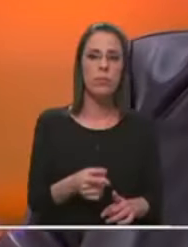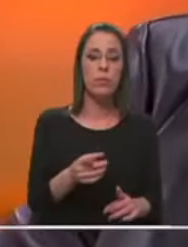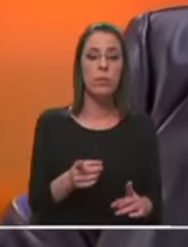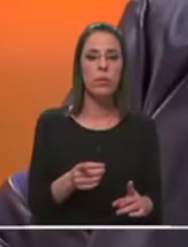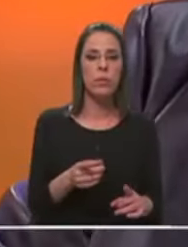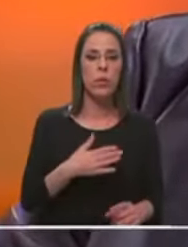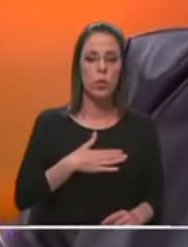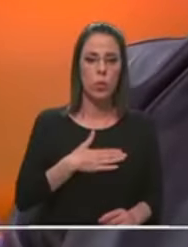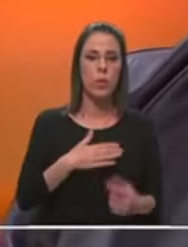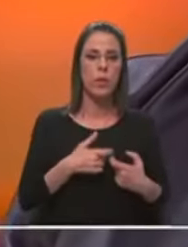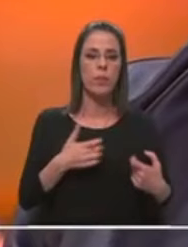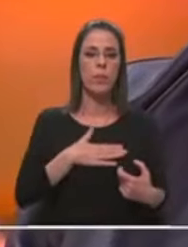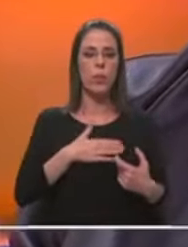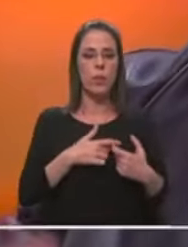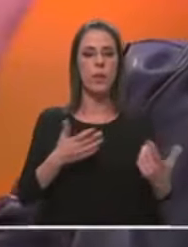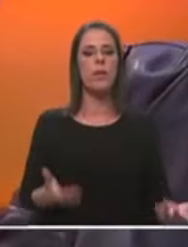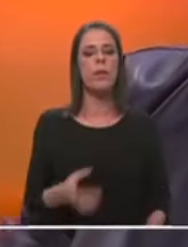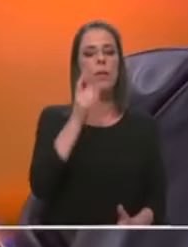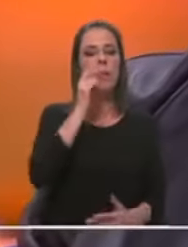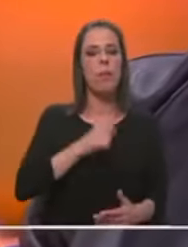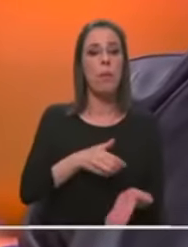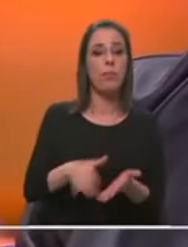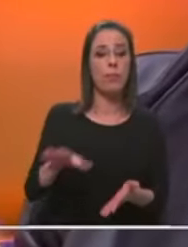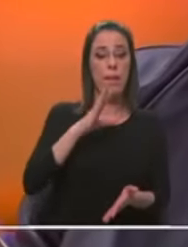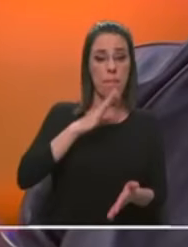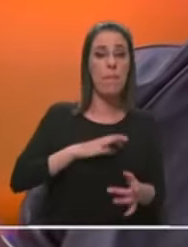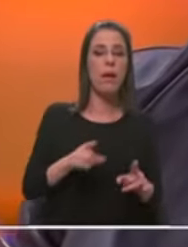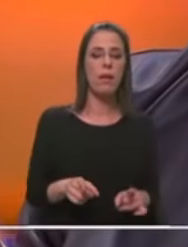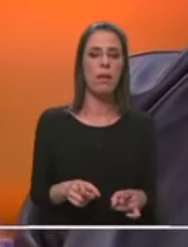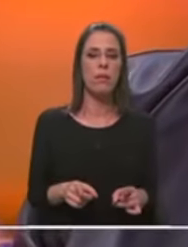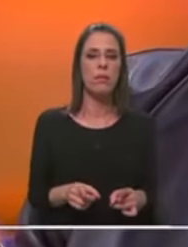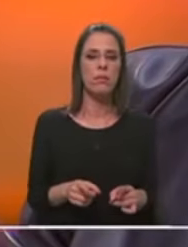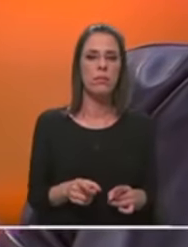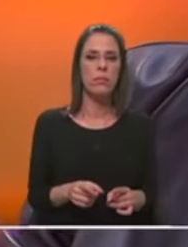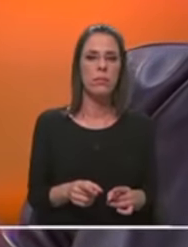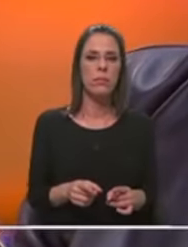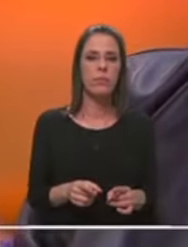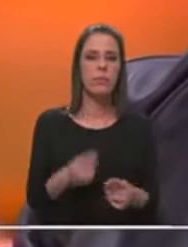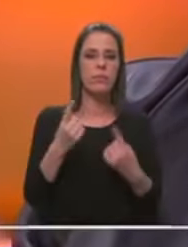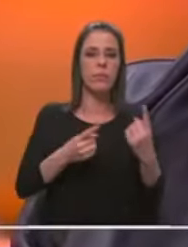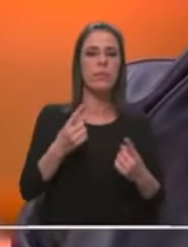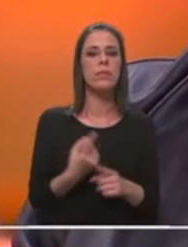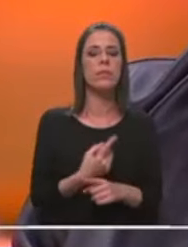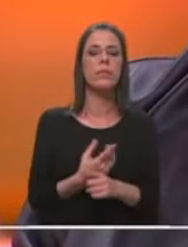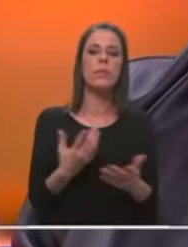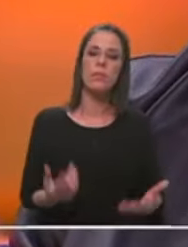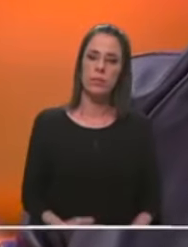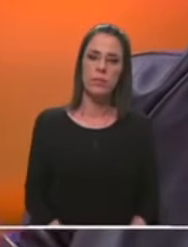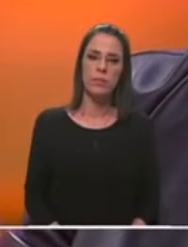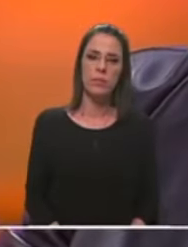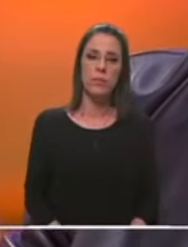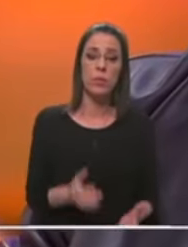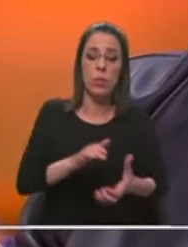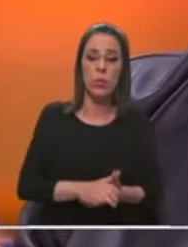foi de coração. O meu pai deixou a minha mãe. Eles tinham algumas coisas.